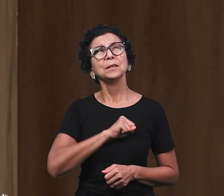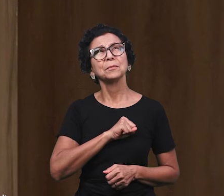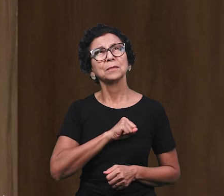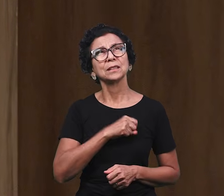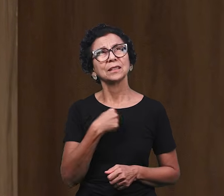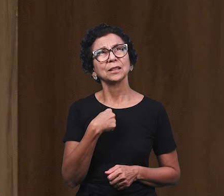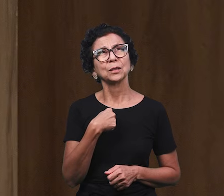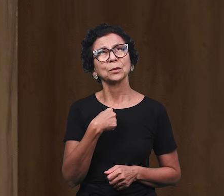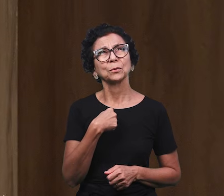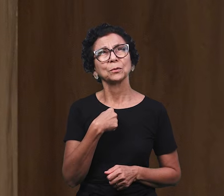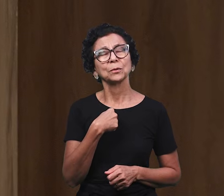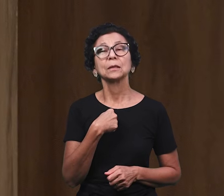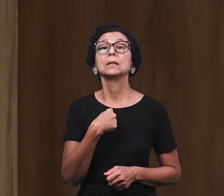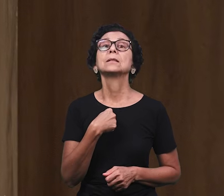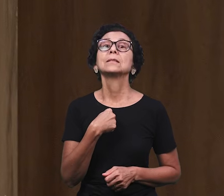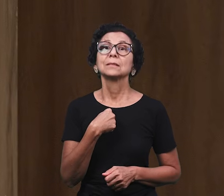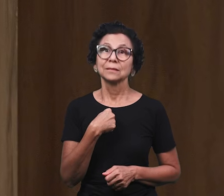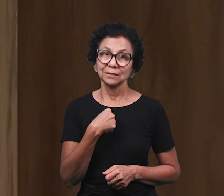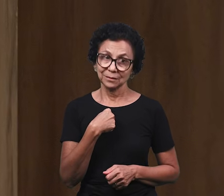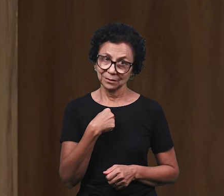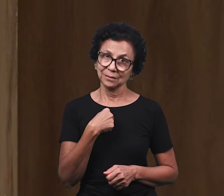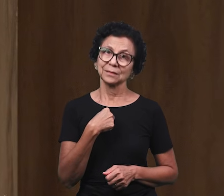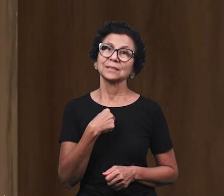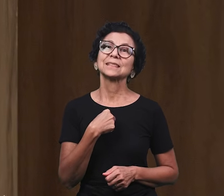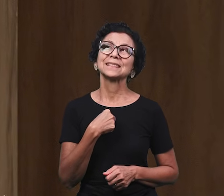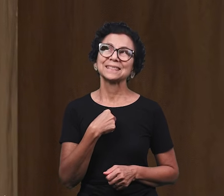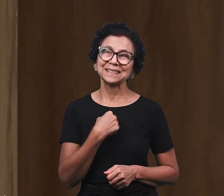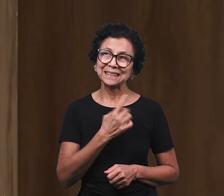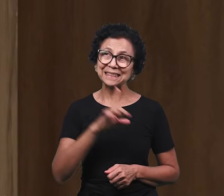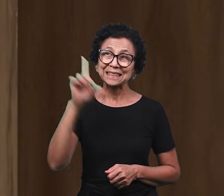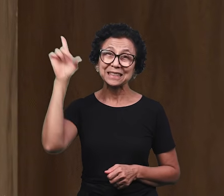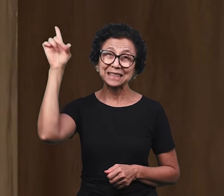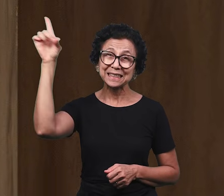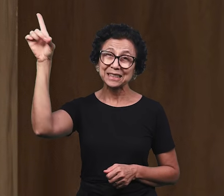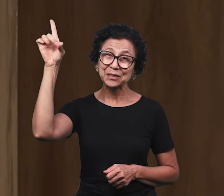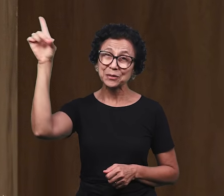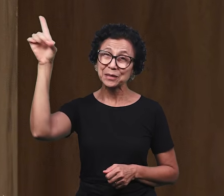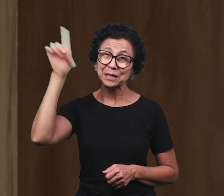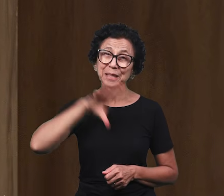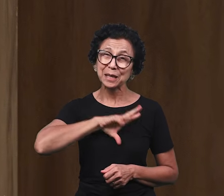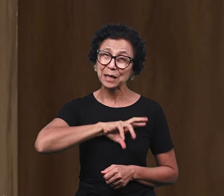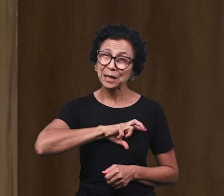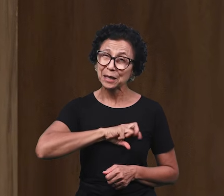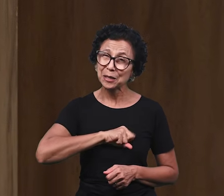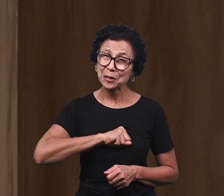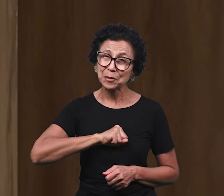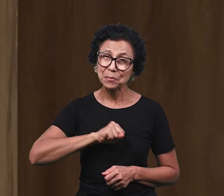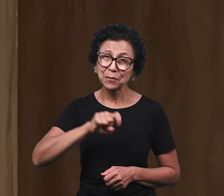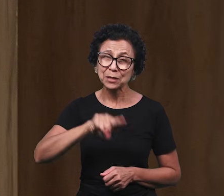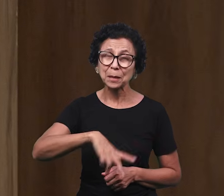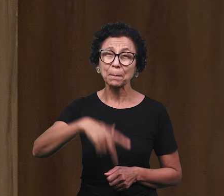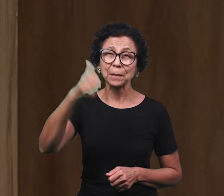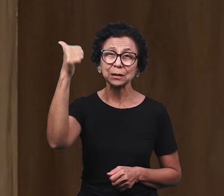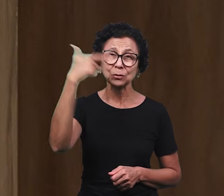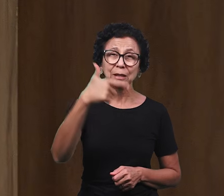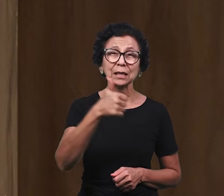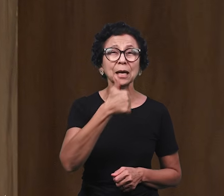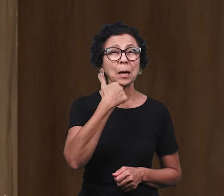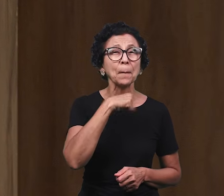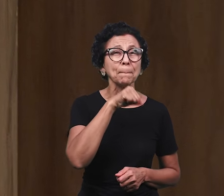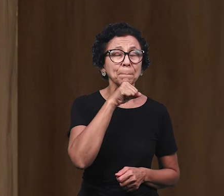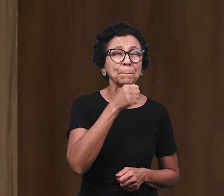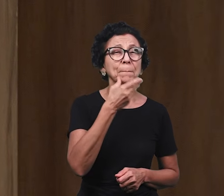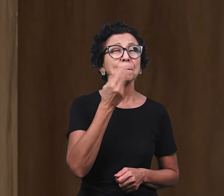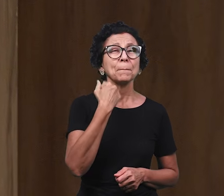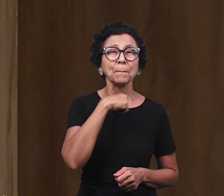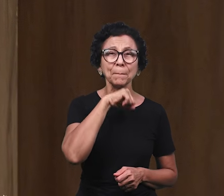ama você mais do que o amor de qualquer um, do seu pai, da sua mãe. O amor